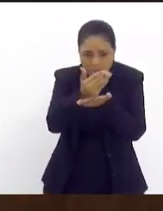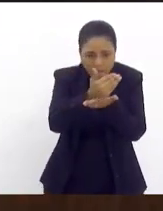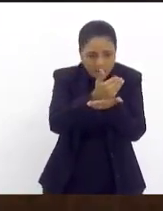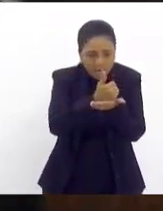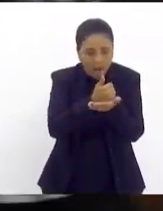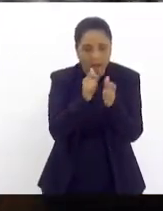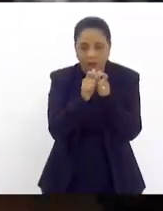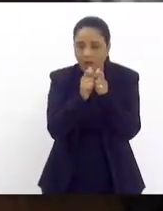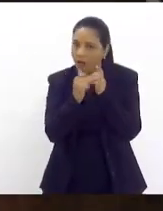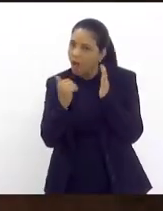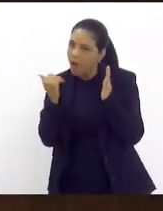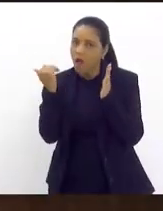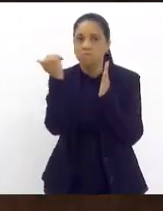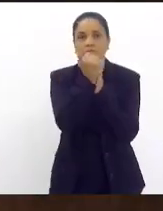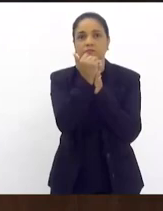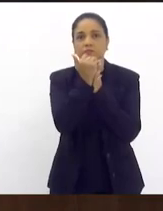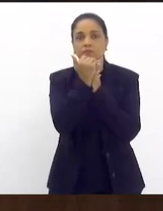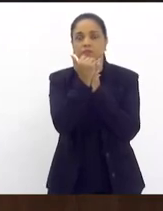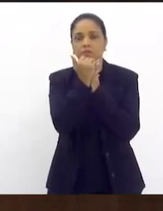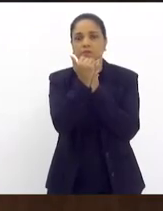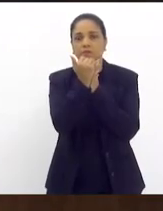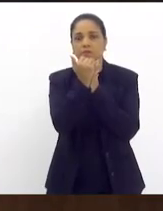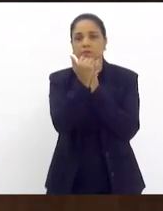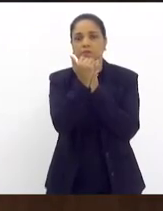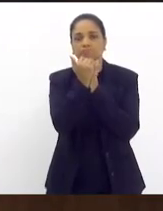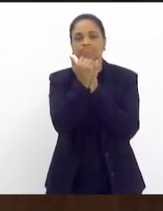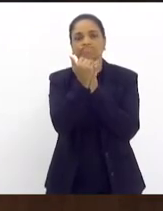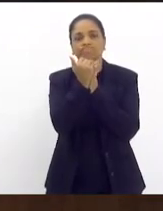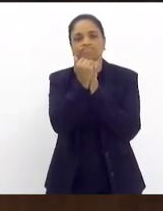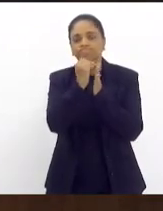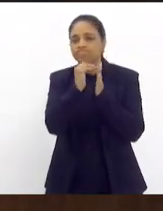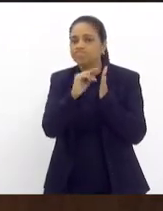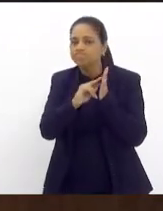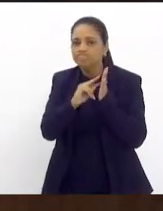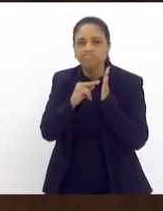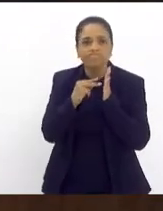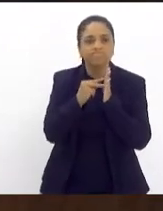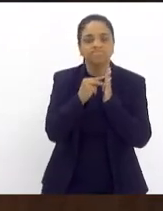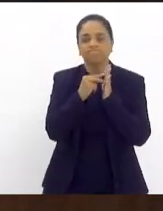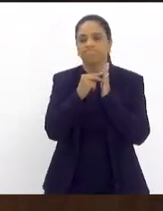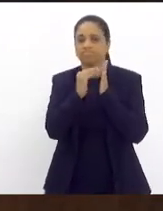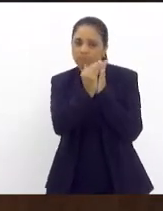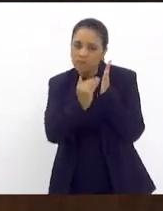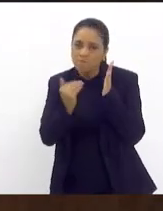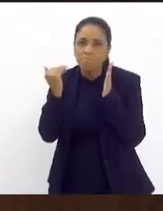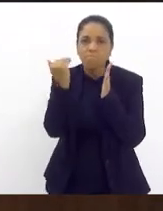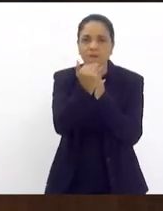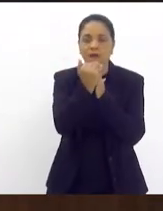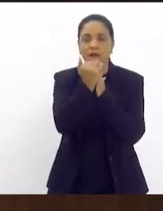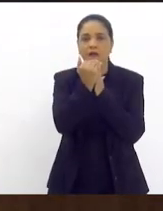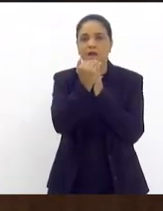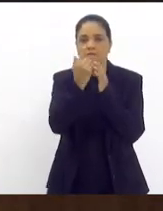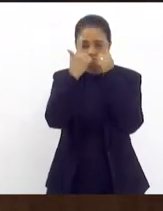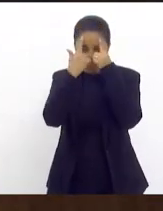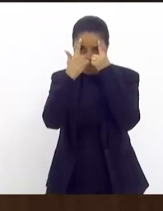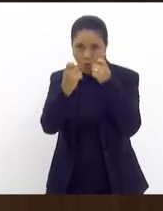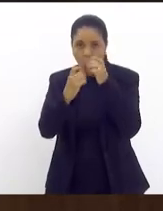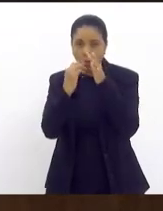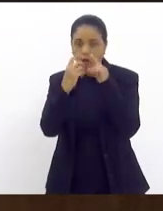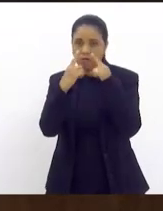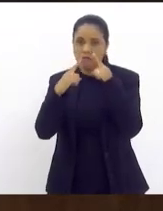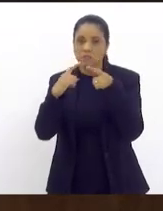dos casos muito significativos aumento dos casos de violência sexual das mulheres